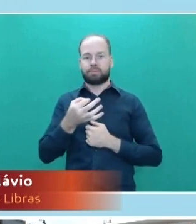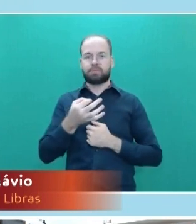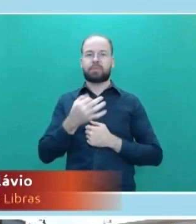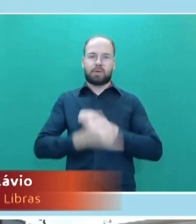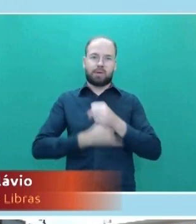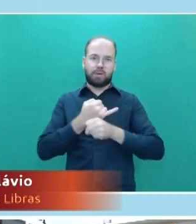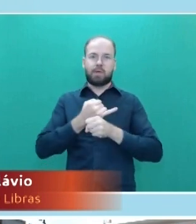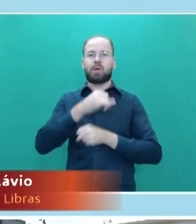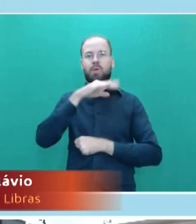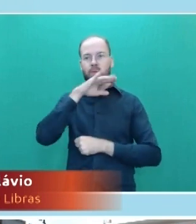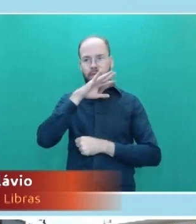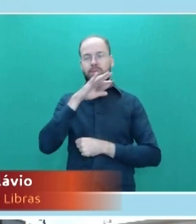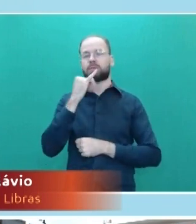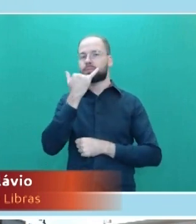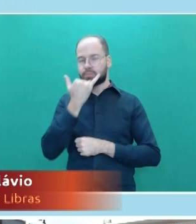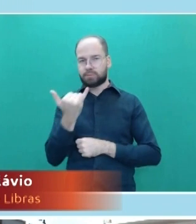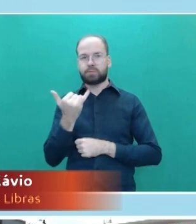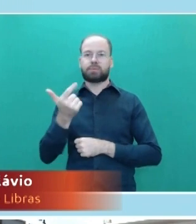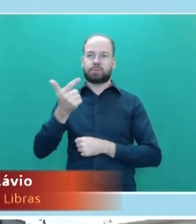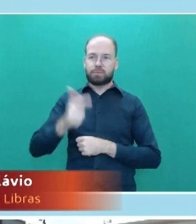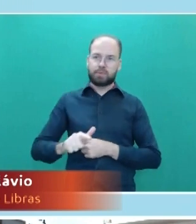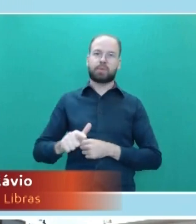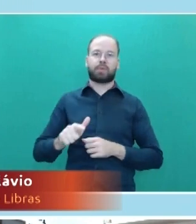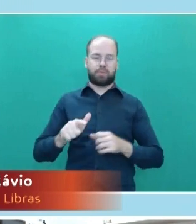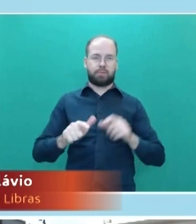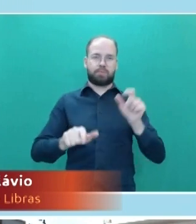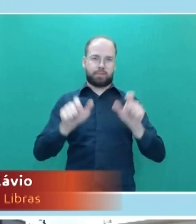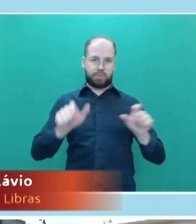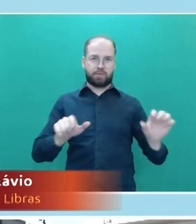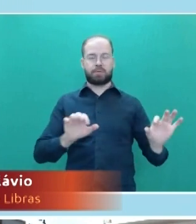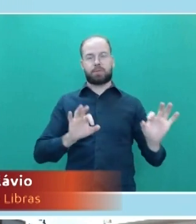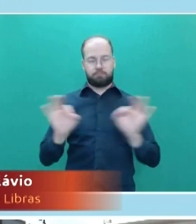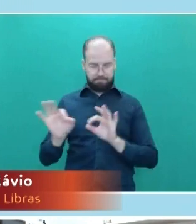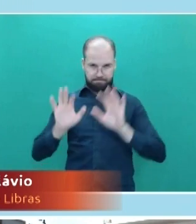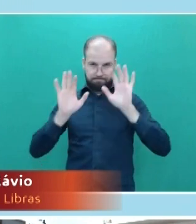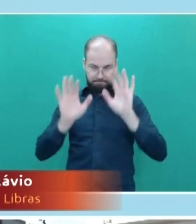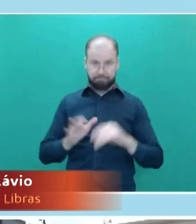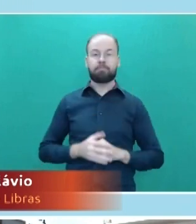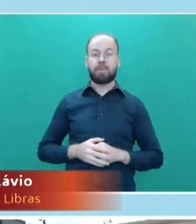boa hoje, peço perdão novamente aos espectadores e ao juiz. Só para o senhor